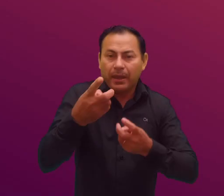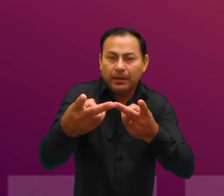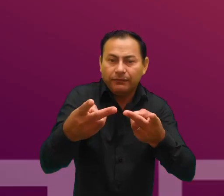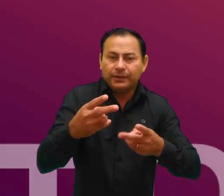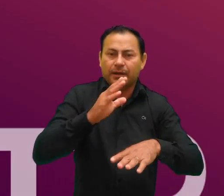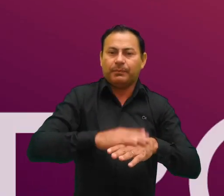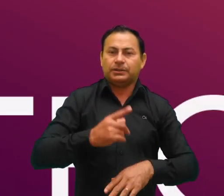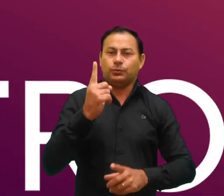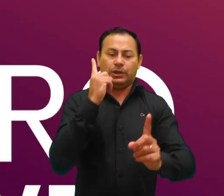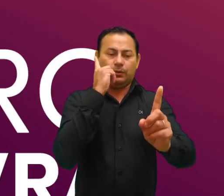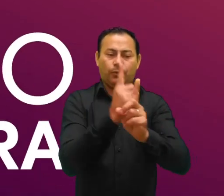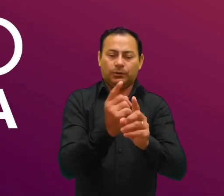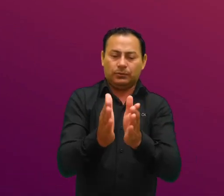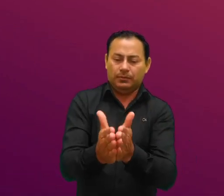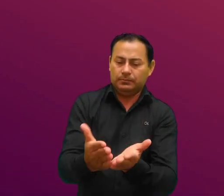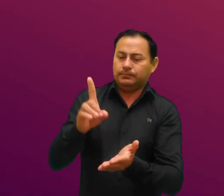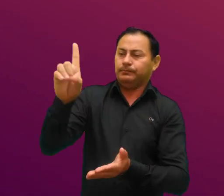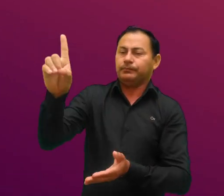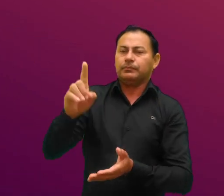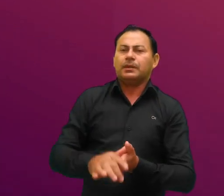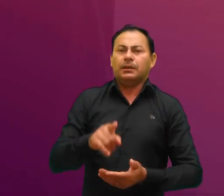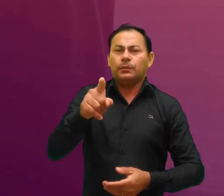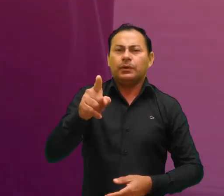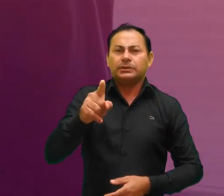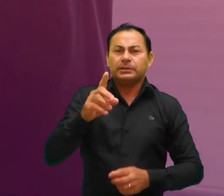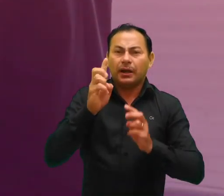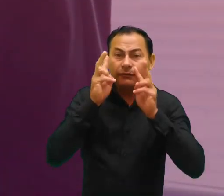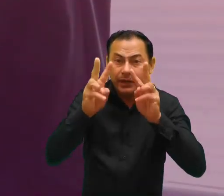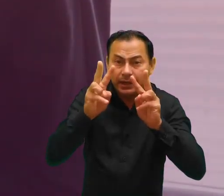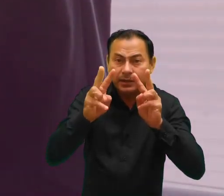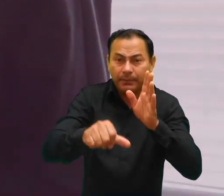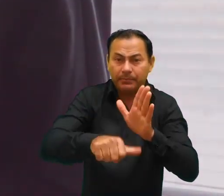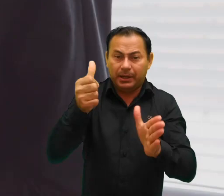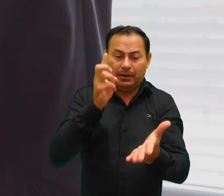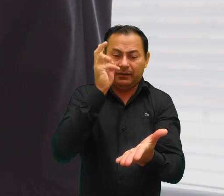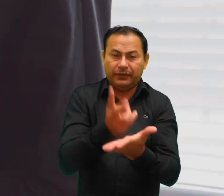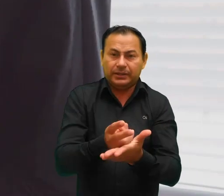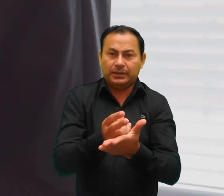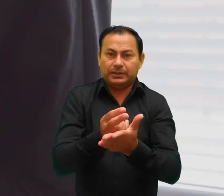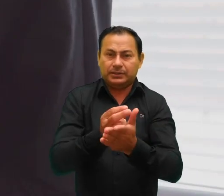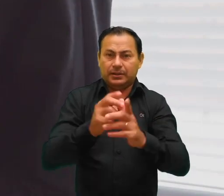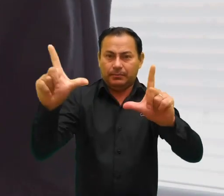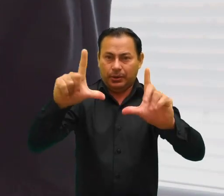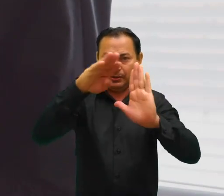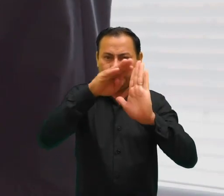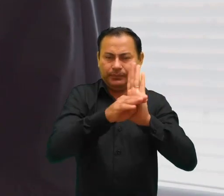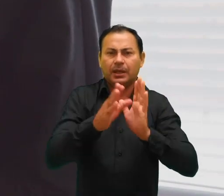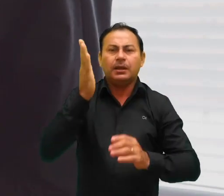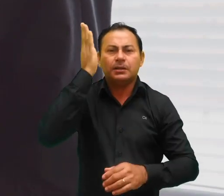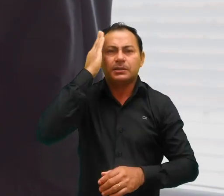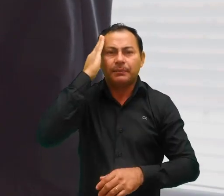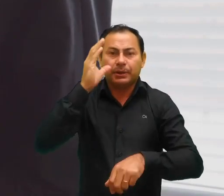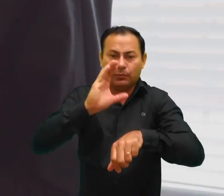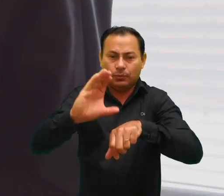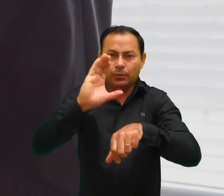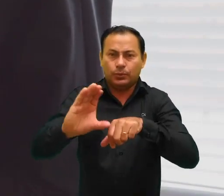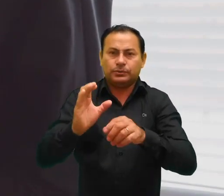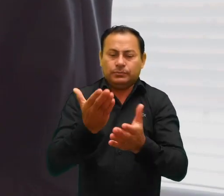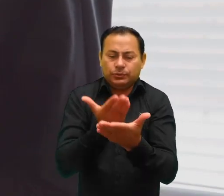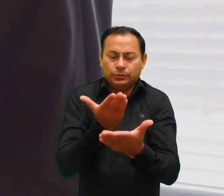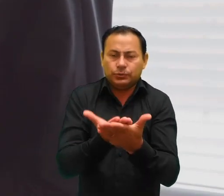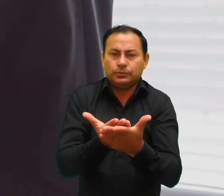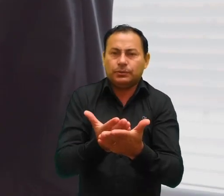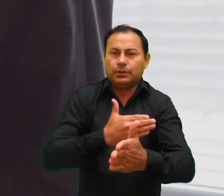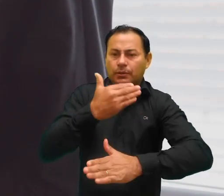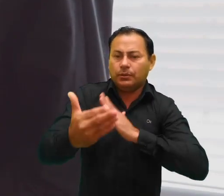Seja muito bem-vindo a mais um encontro com a palavra. Se você está ouvindo esse programa pela primeira vez, saiba que ele é parte de um curso de estudo